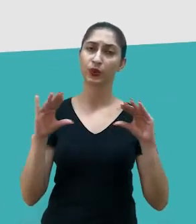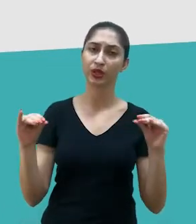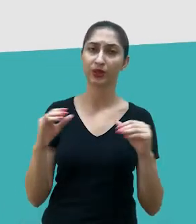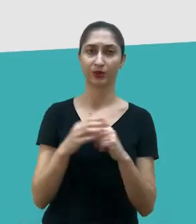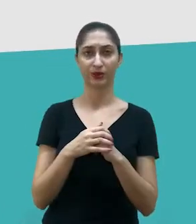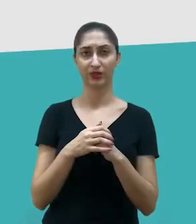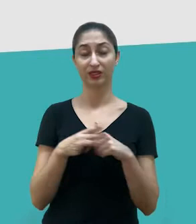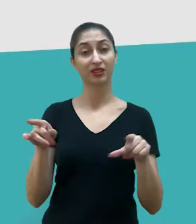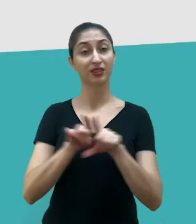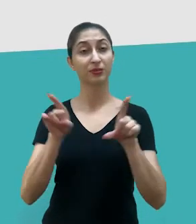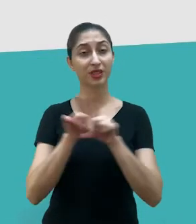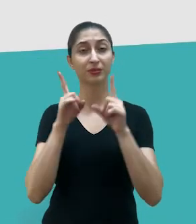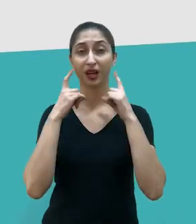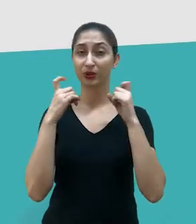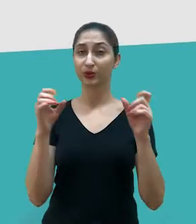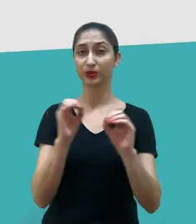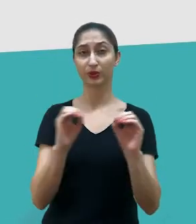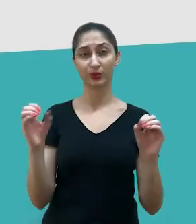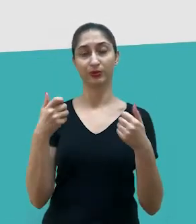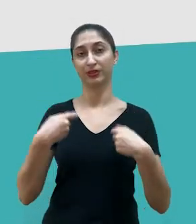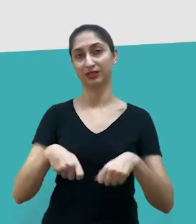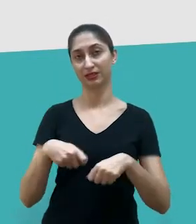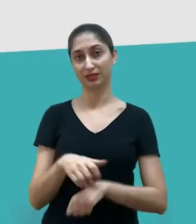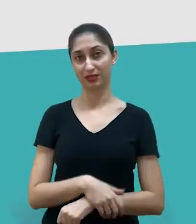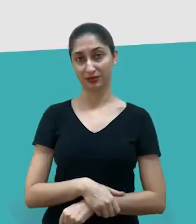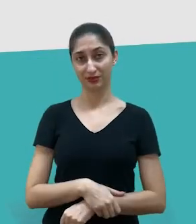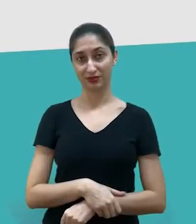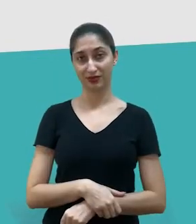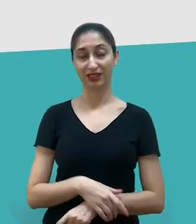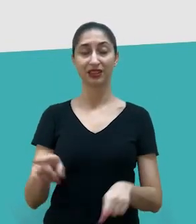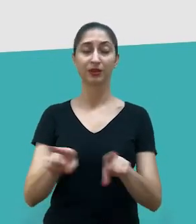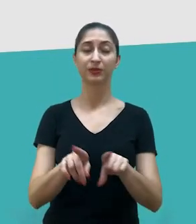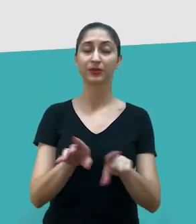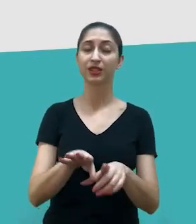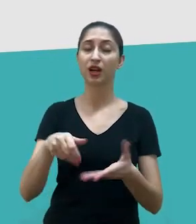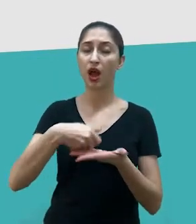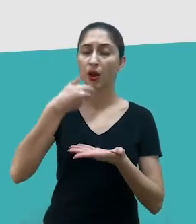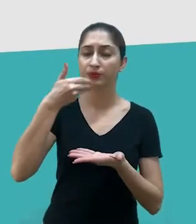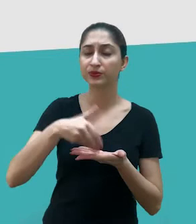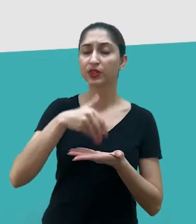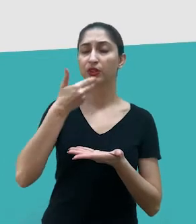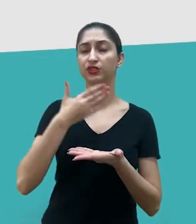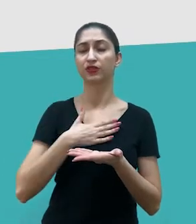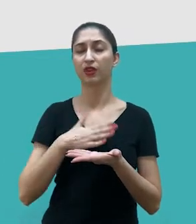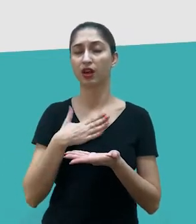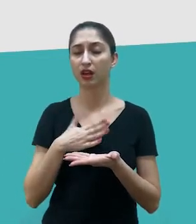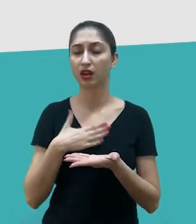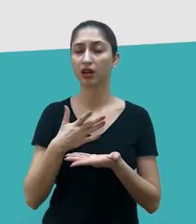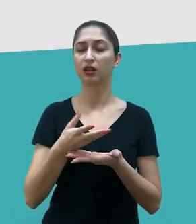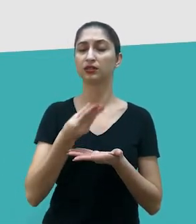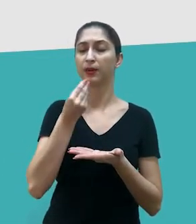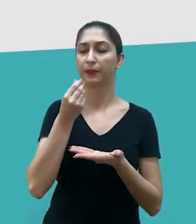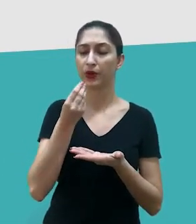preferencialmente sem barulho nenhum. Sentir o sabor, o aroma, comer devagar